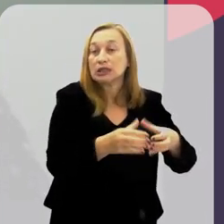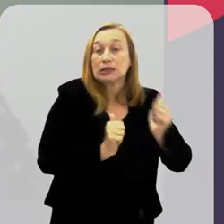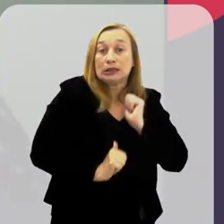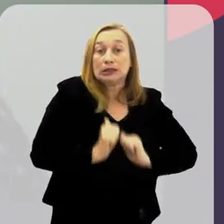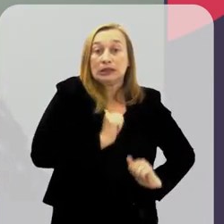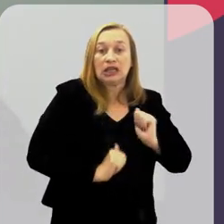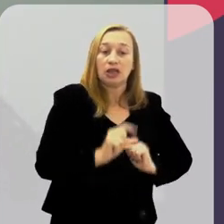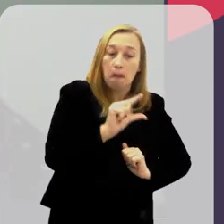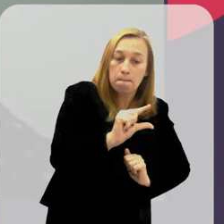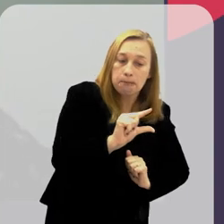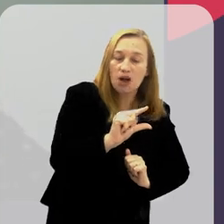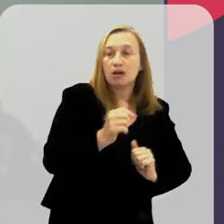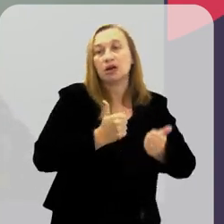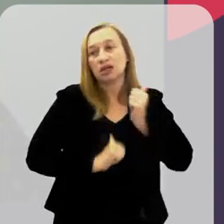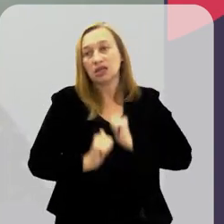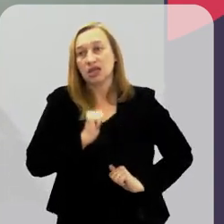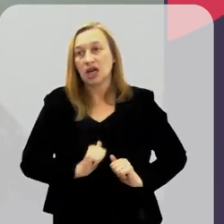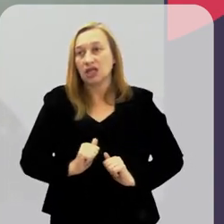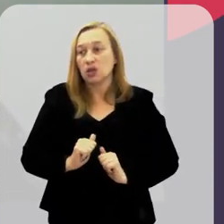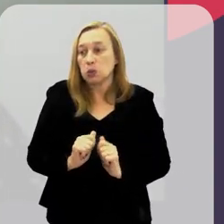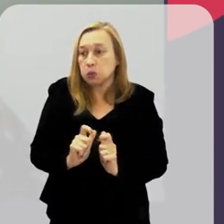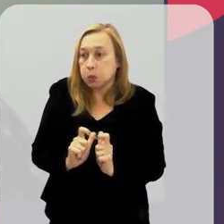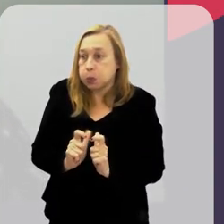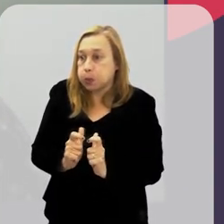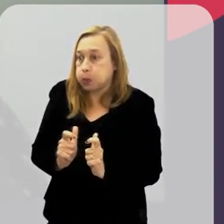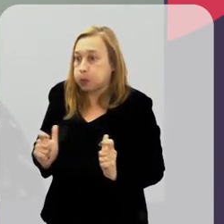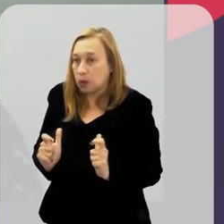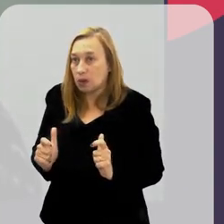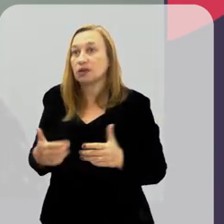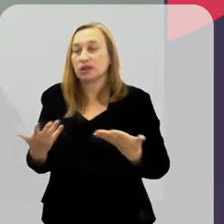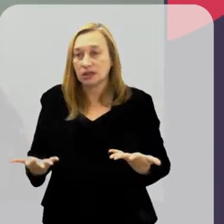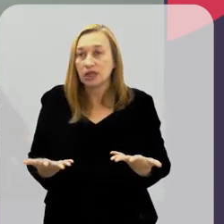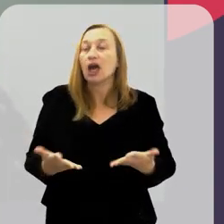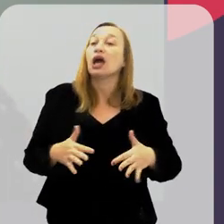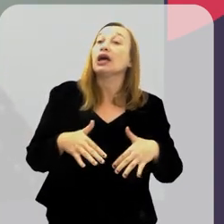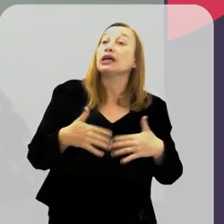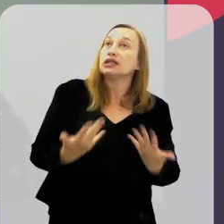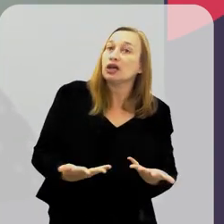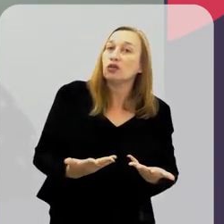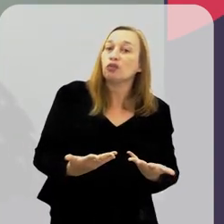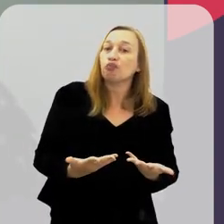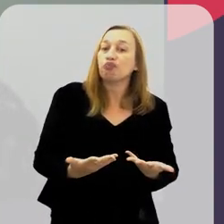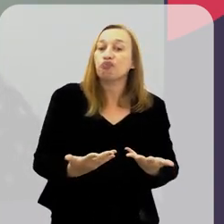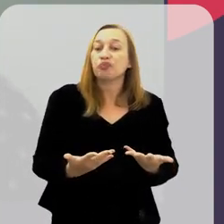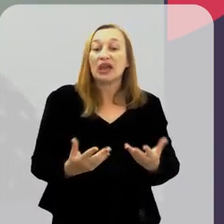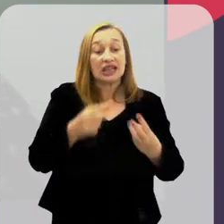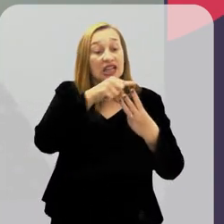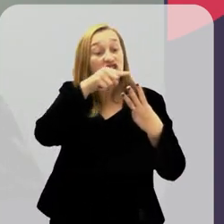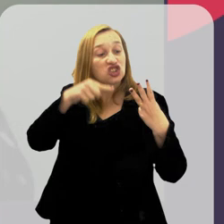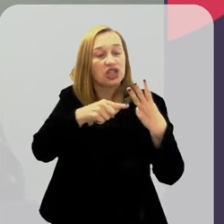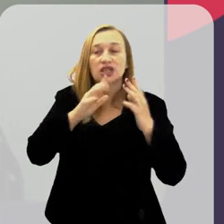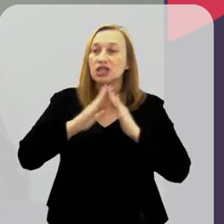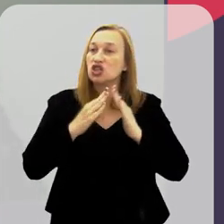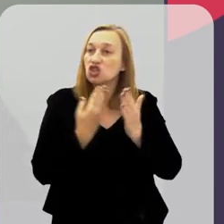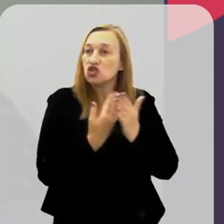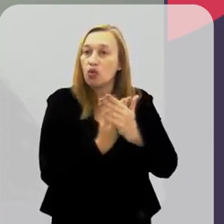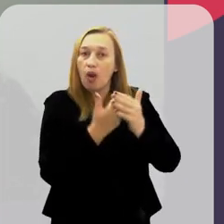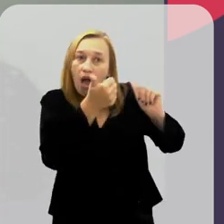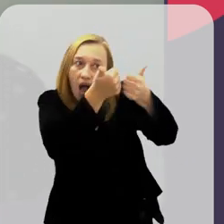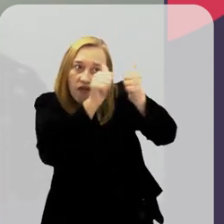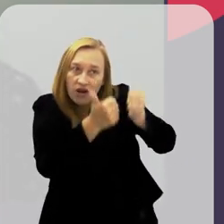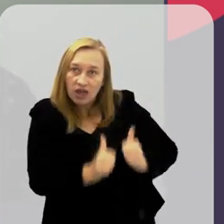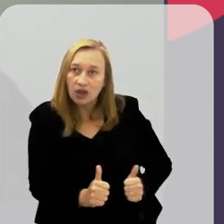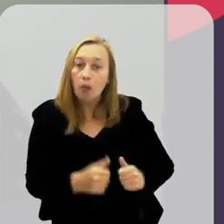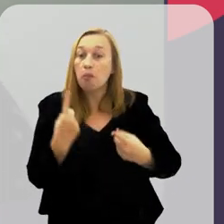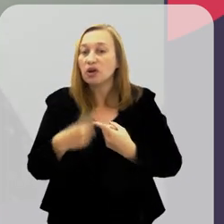extrema ansiedade. Nós trabalhamos com esse grupo na Adolfo Bloch, assim como nas três escolas. Por quê?